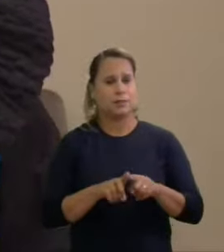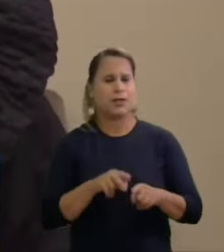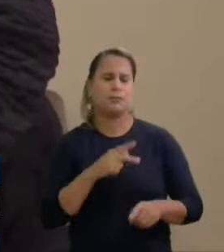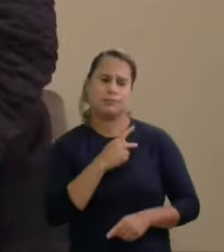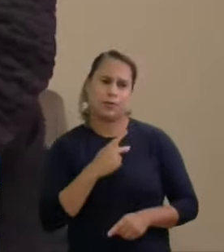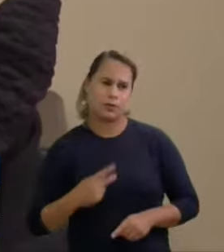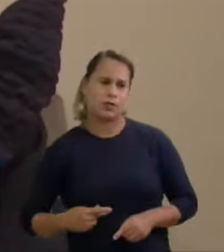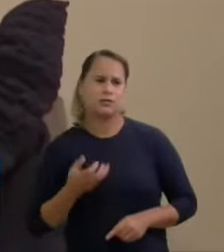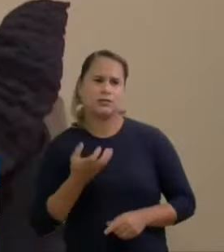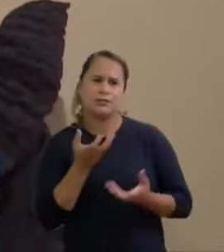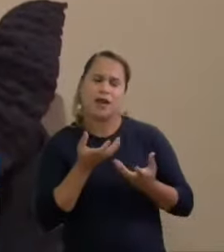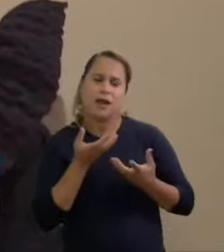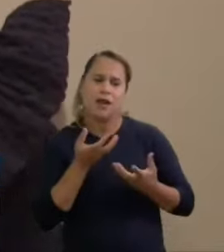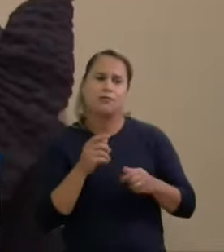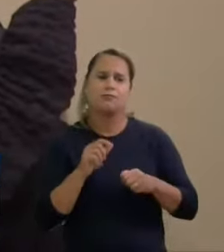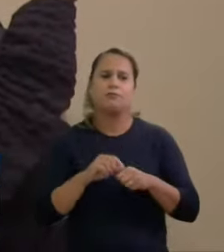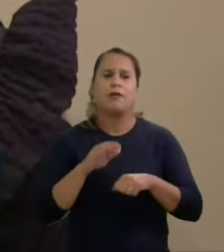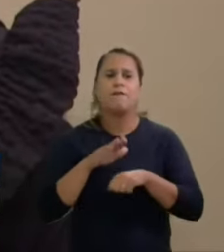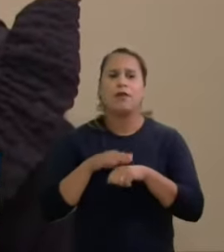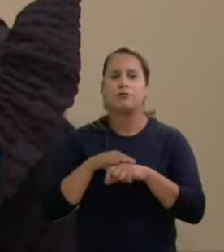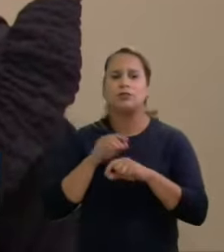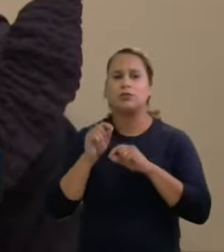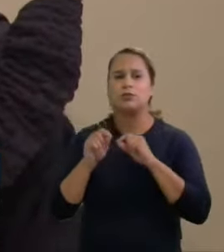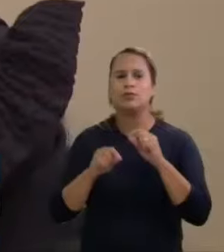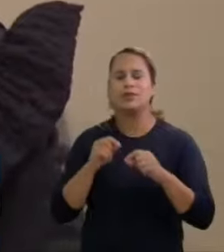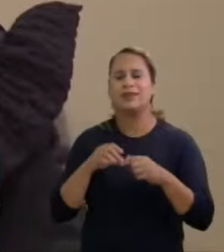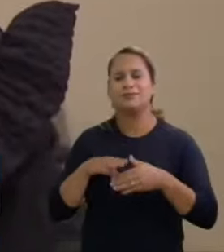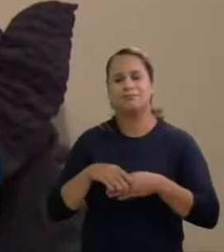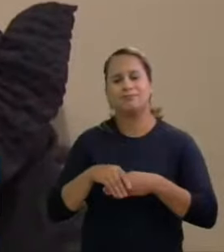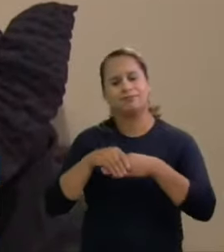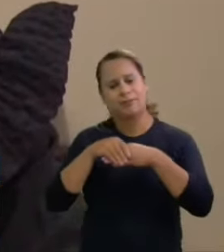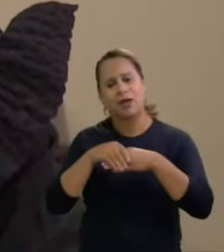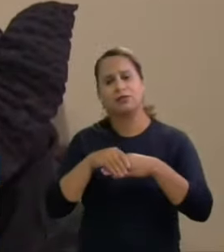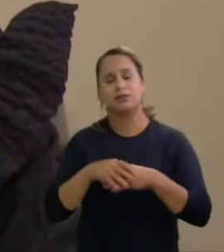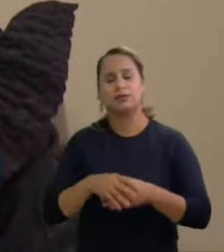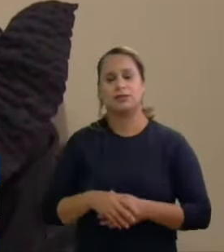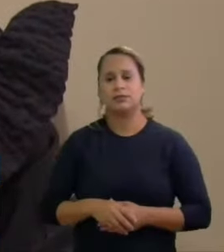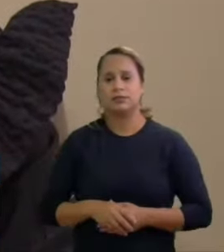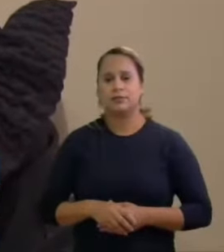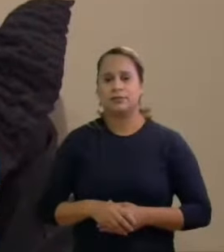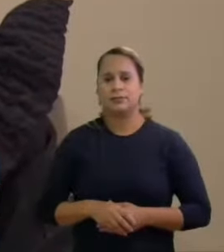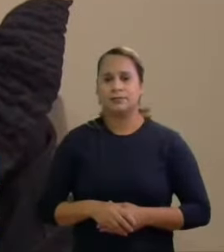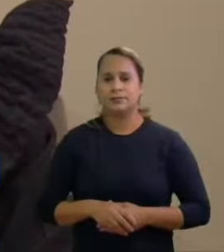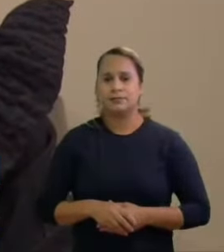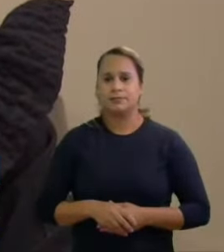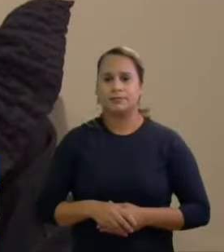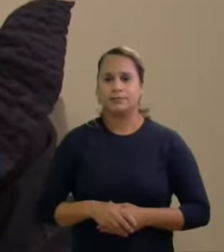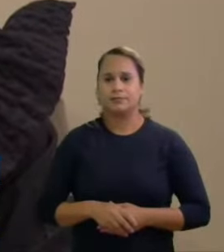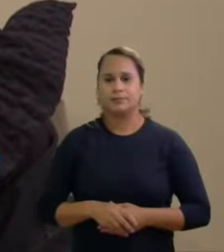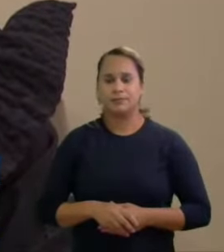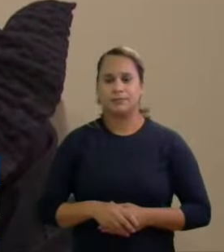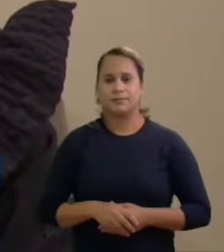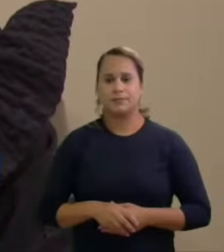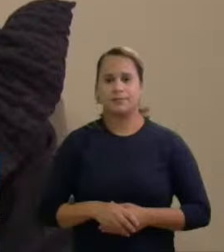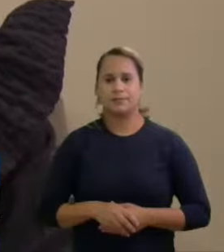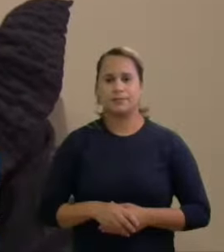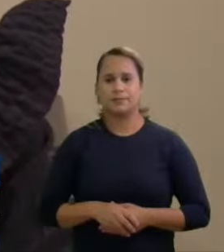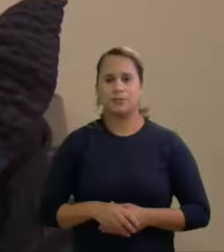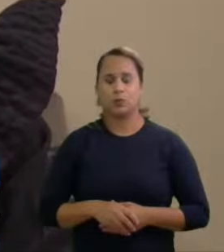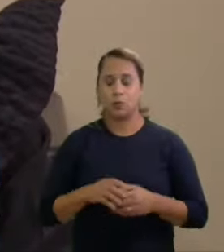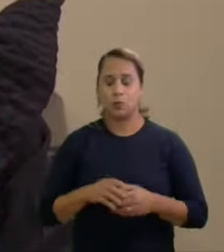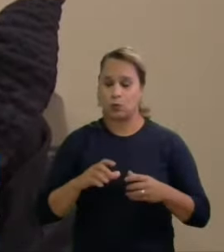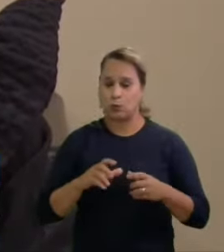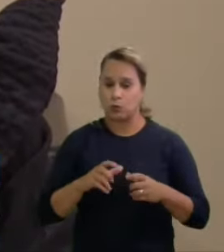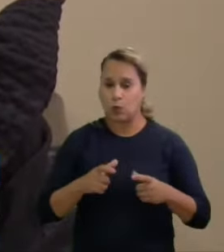que a obrigação Nossa saudação a grande capacidade que a gente viu da